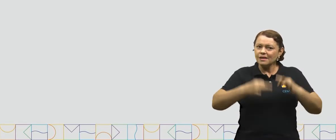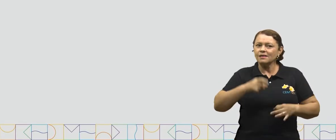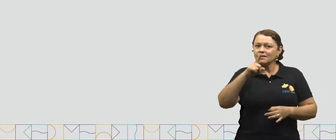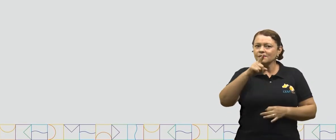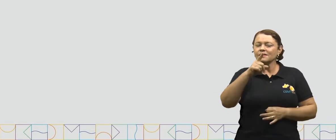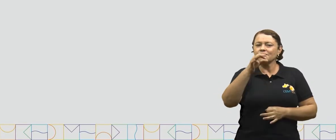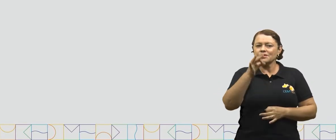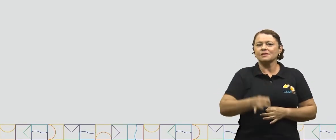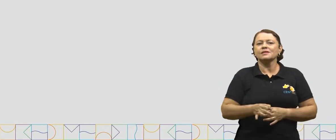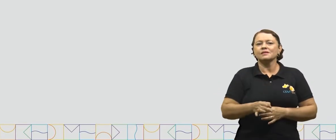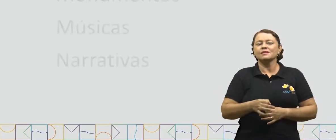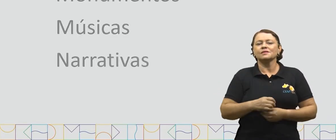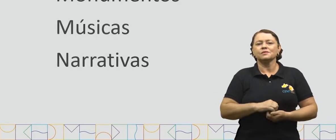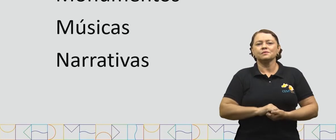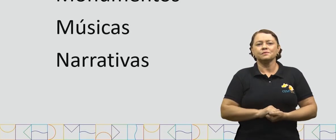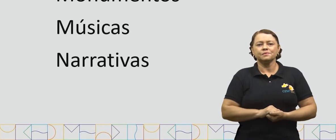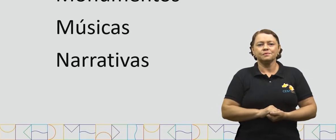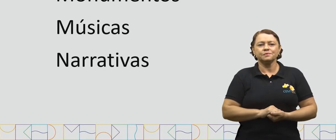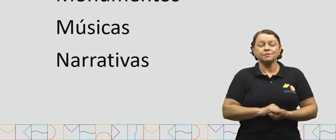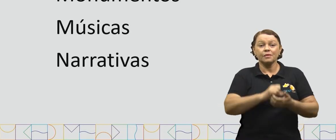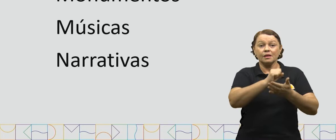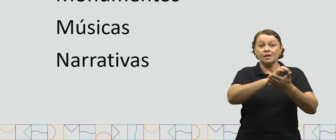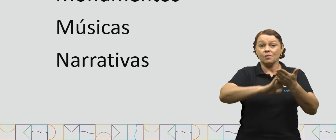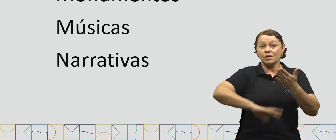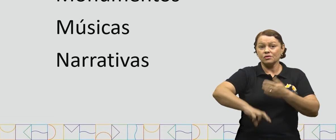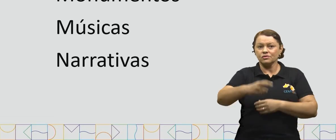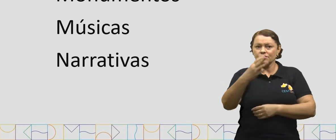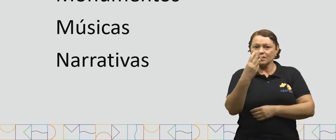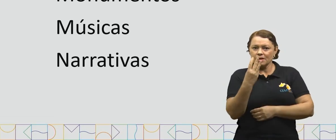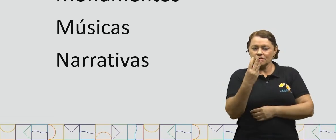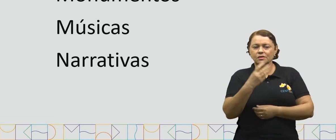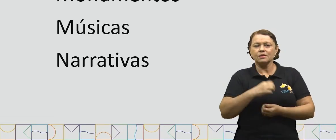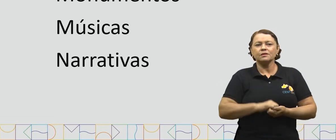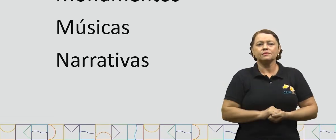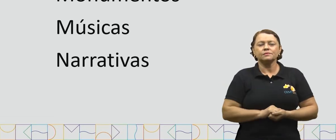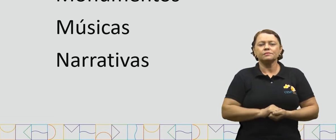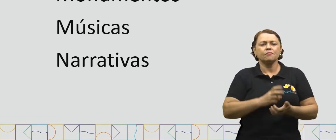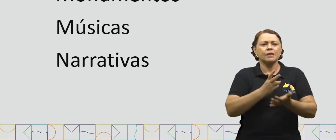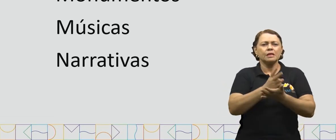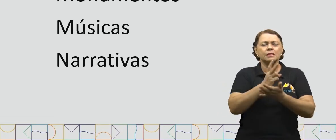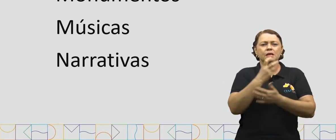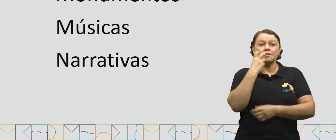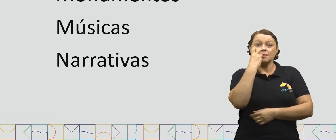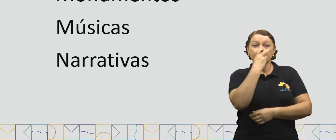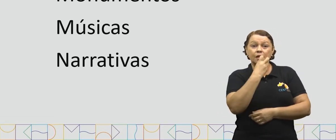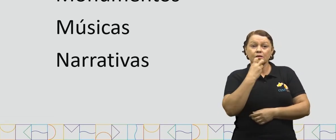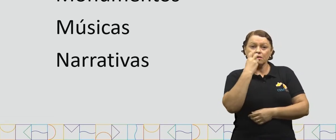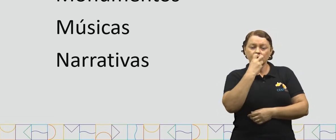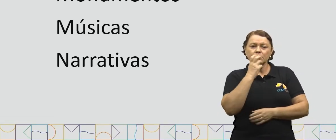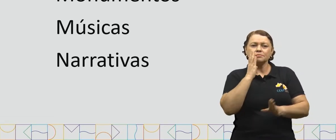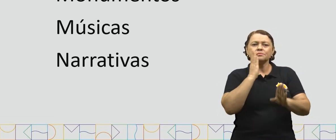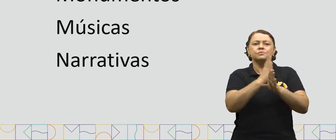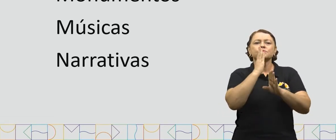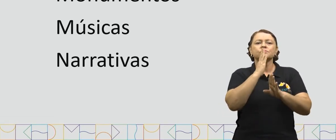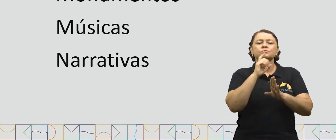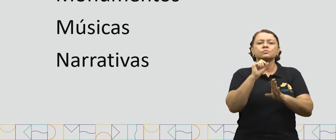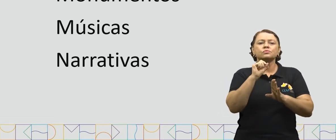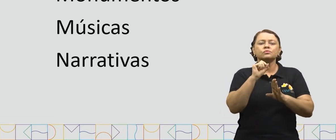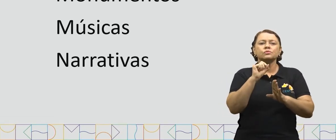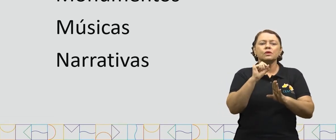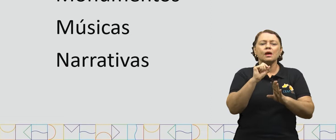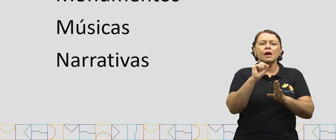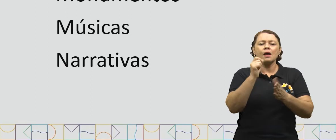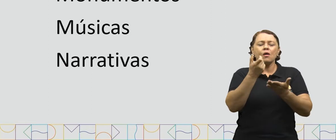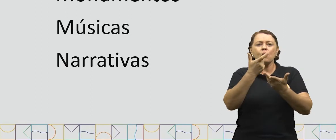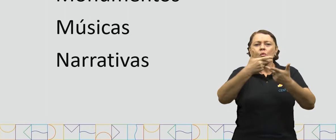essa, hein? Também estava fácil. Vamos à atividade 3. Por meio da oralidade, pode-se descobrir sobre algo